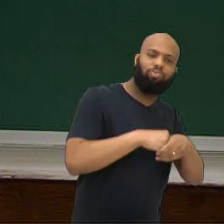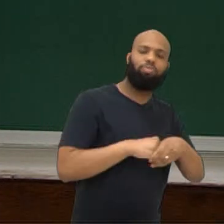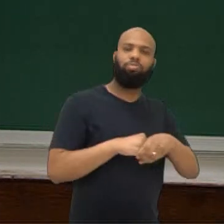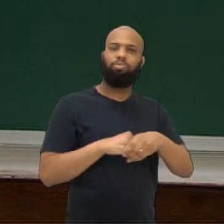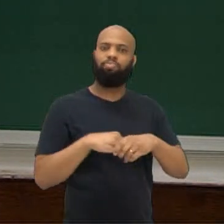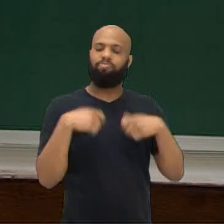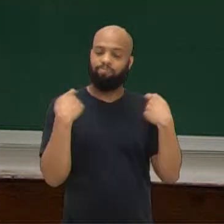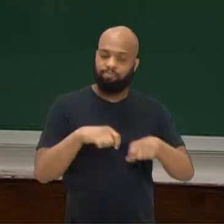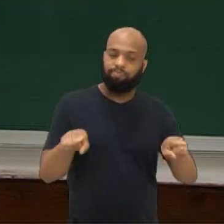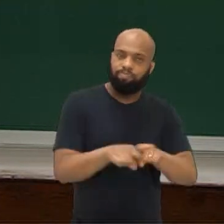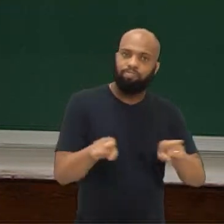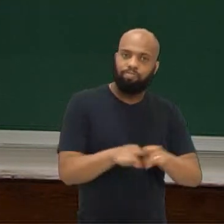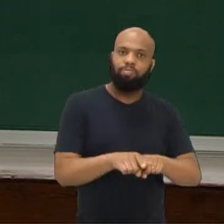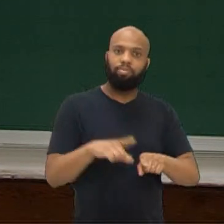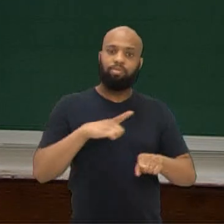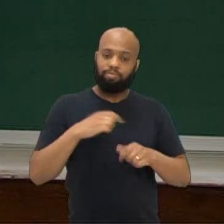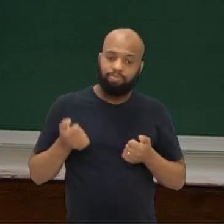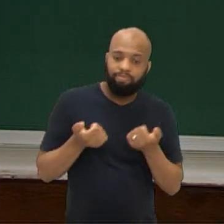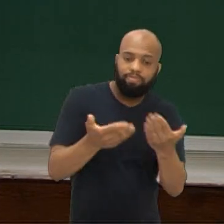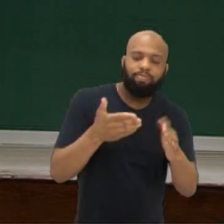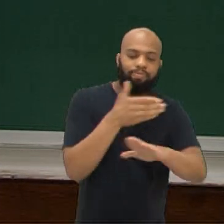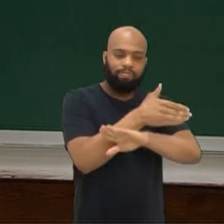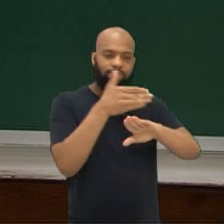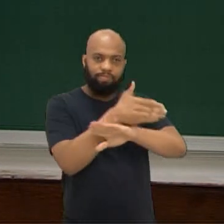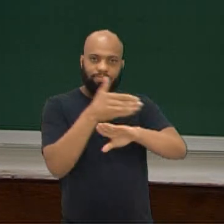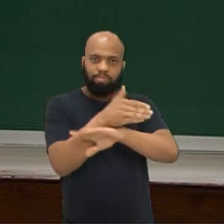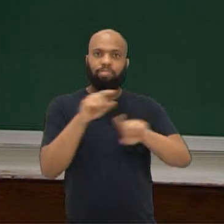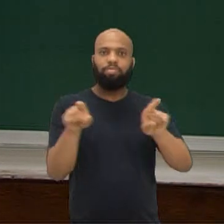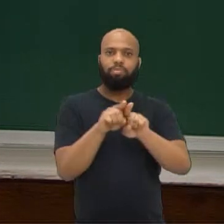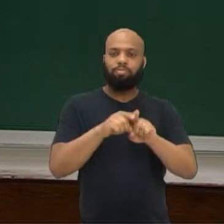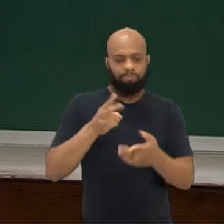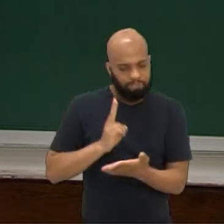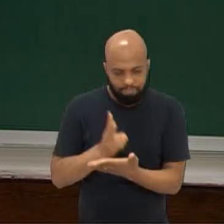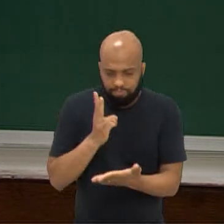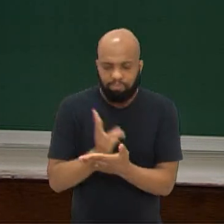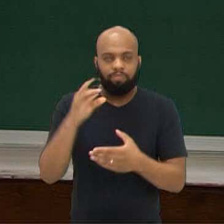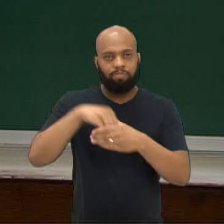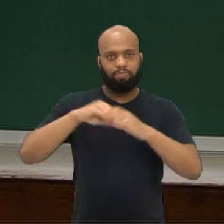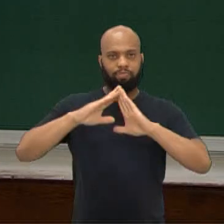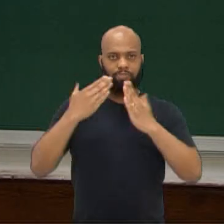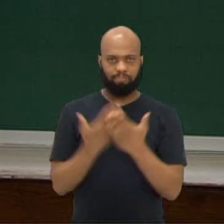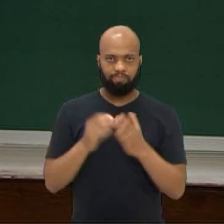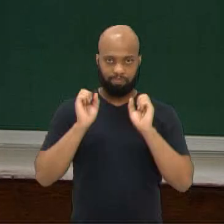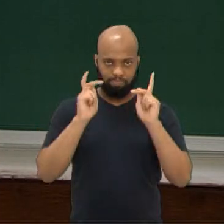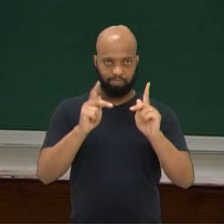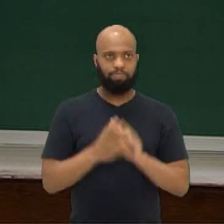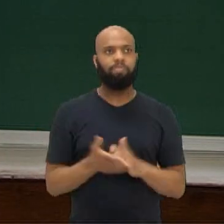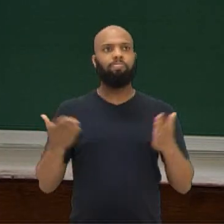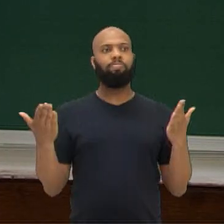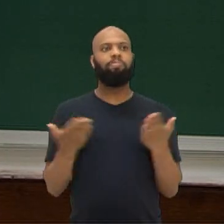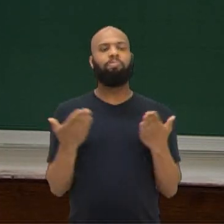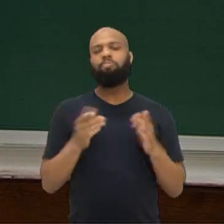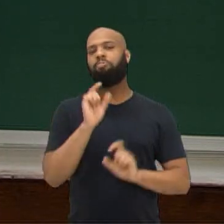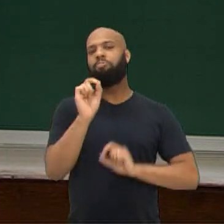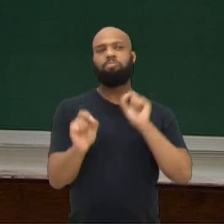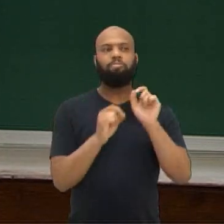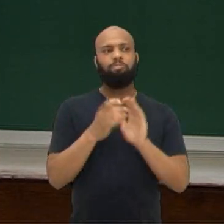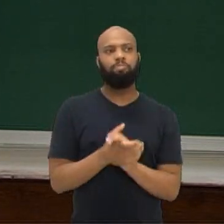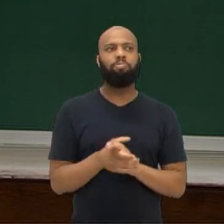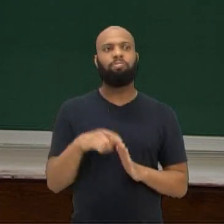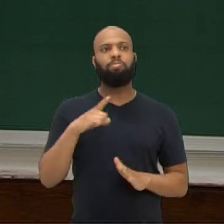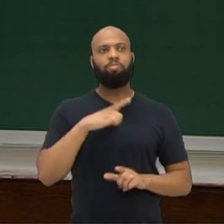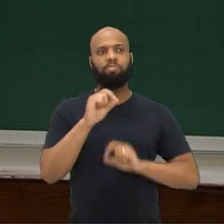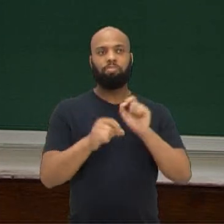incluir. É preciso, então, dar o acesso e a permanência no contexto escolar. Perfeito? Então,